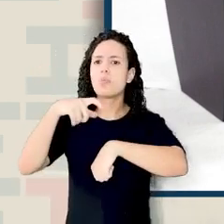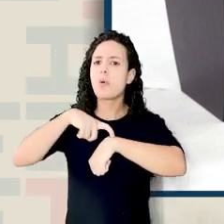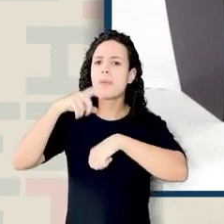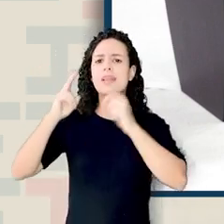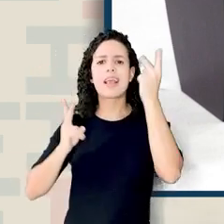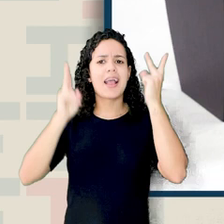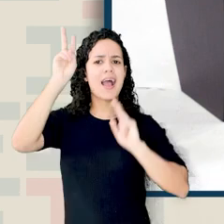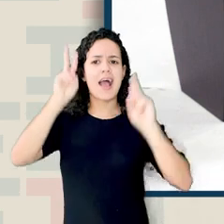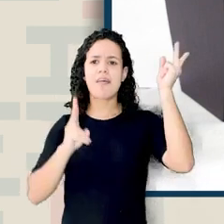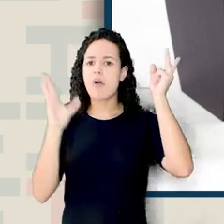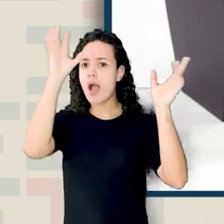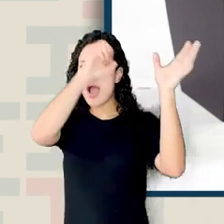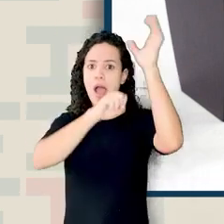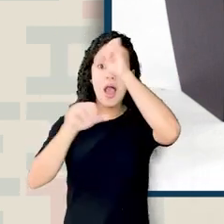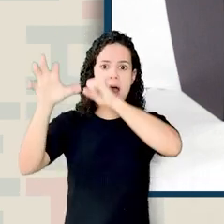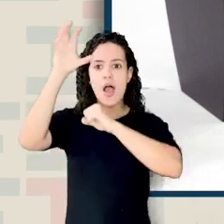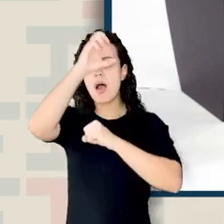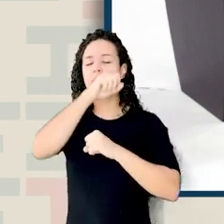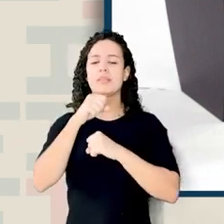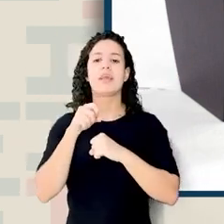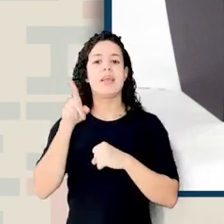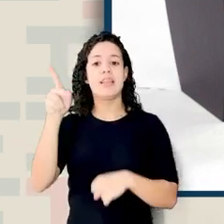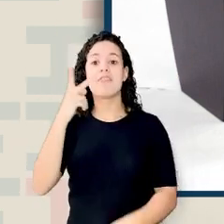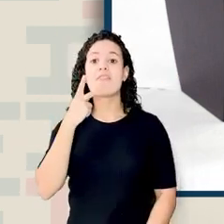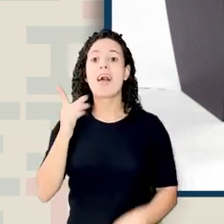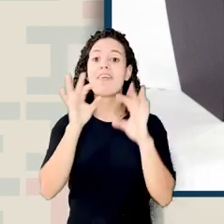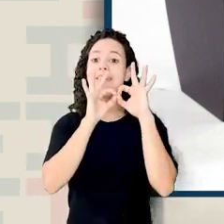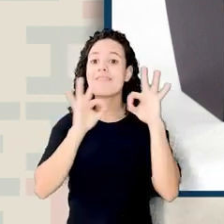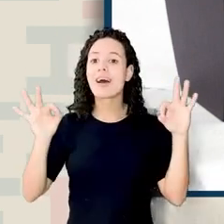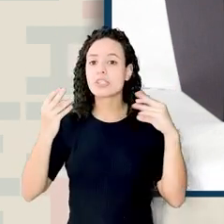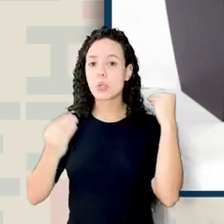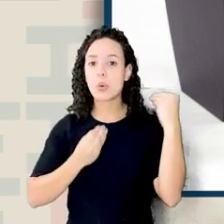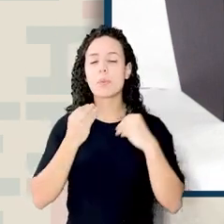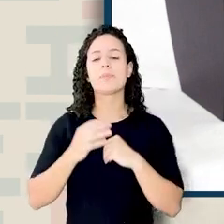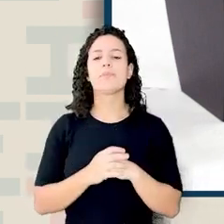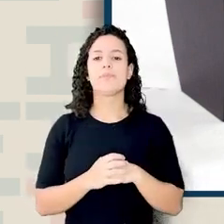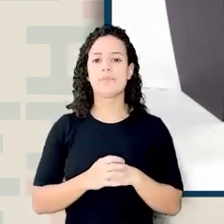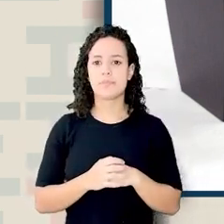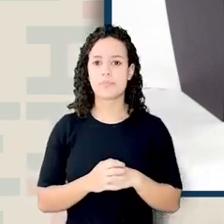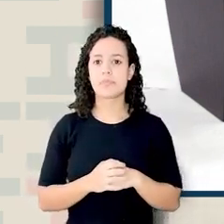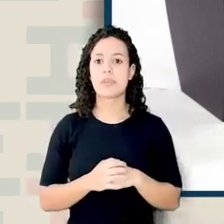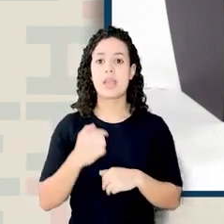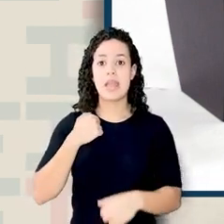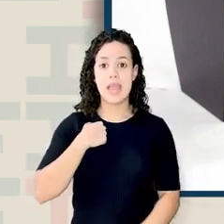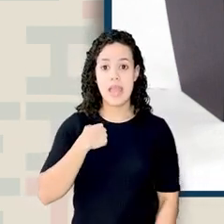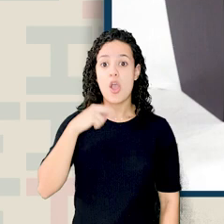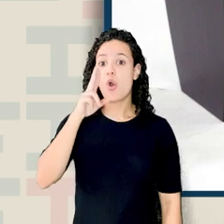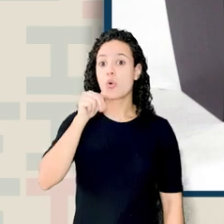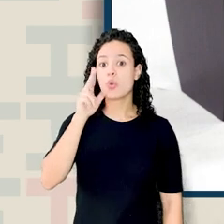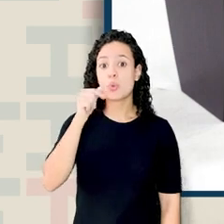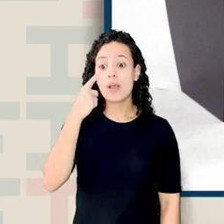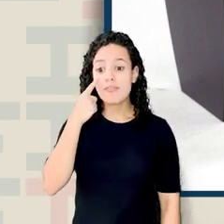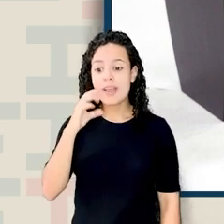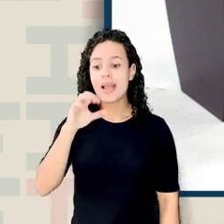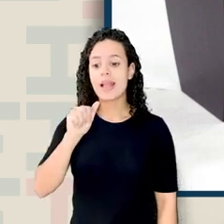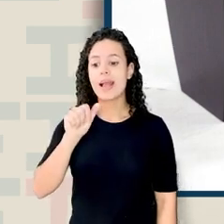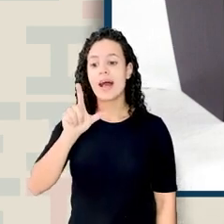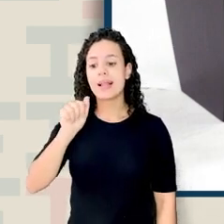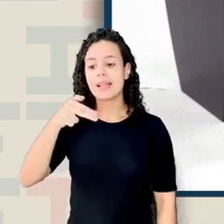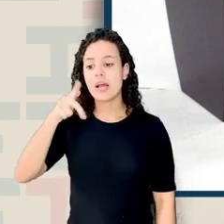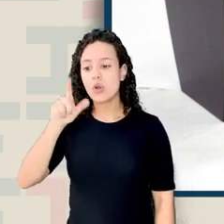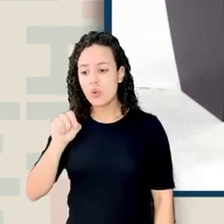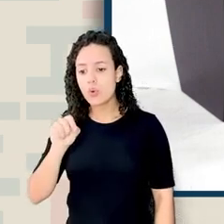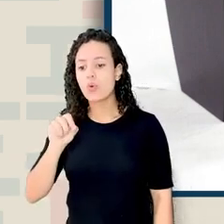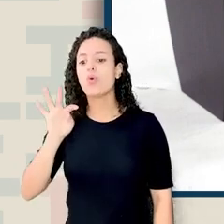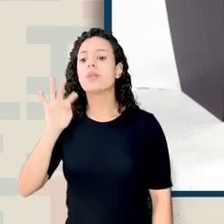carnaval, para que a gente pudesse assimilar, ele dizia uma frase da seguinte forma: eu nunca vi calango-tango